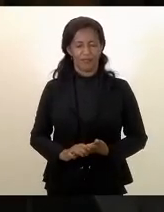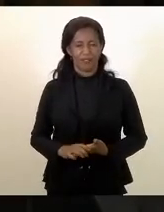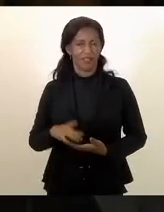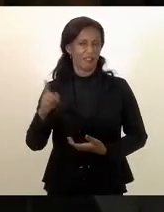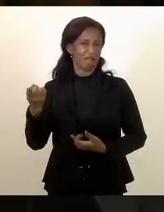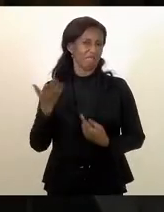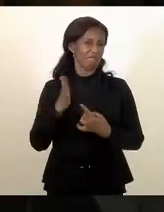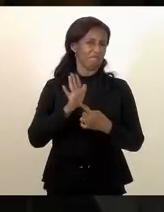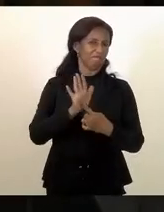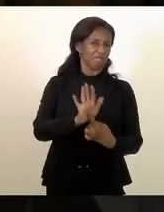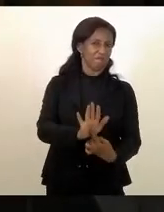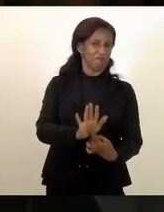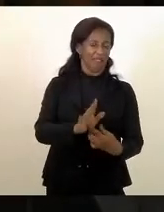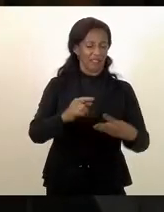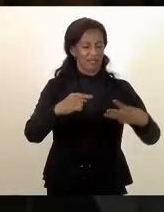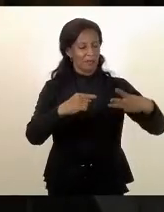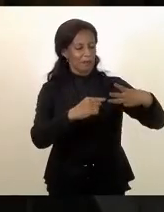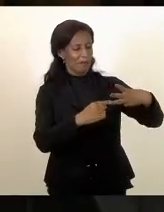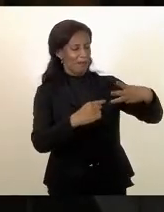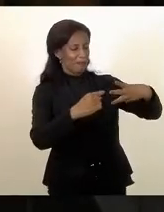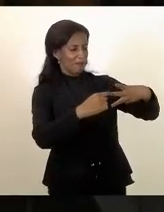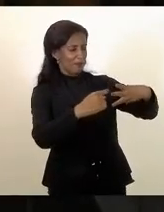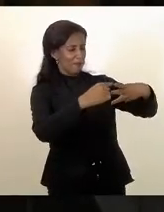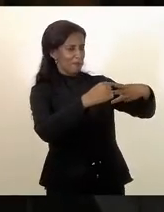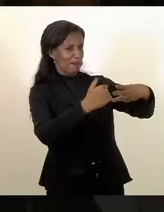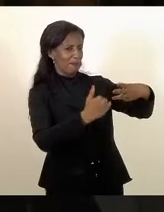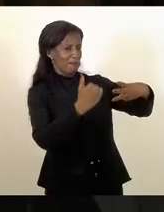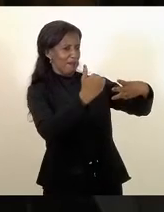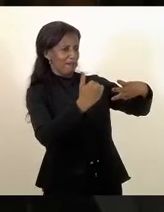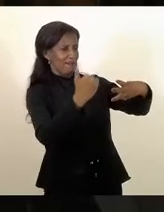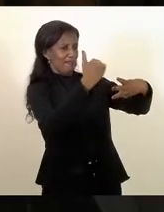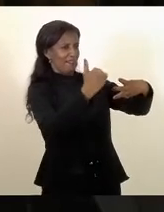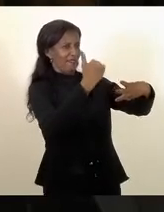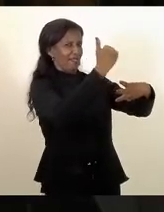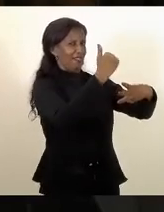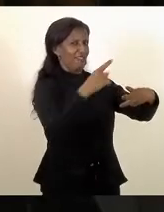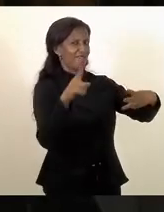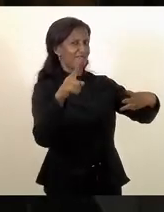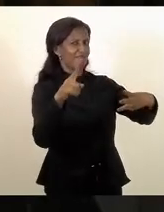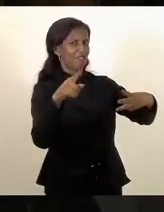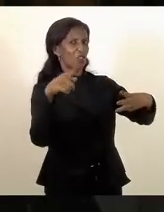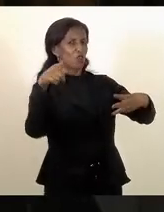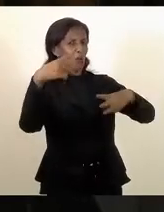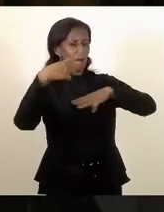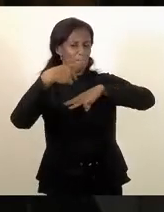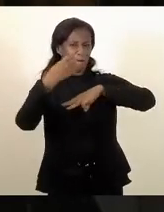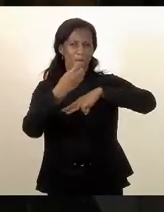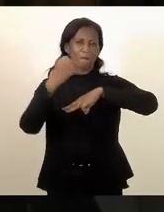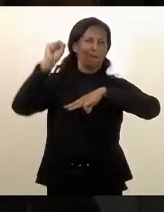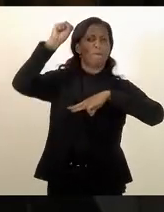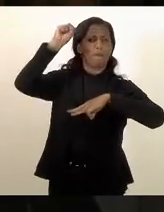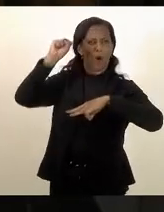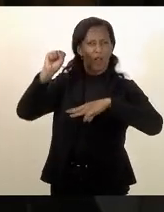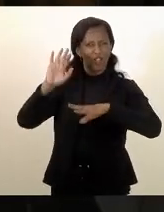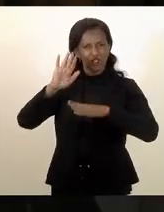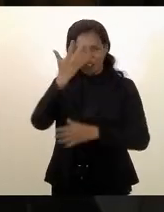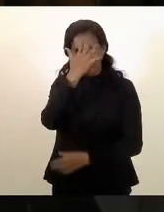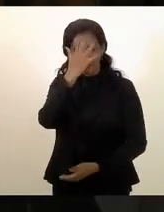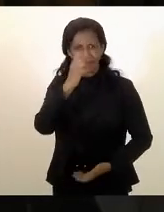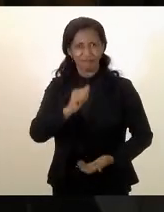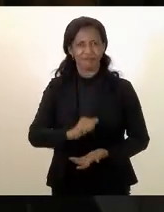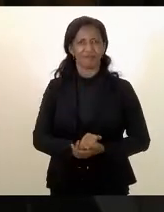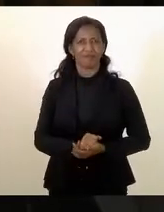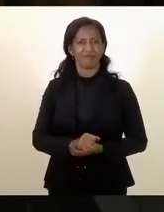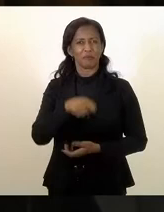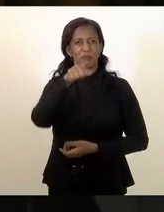mostrou em três níveis o senhor hoje tem o título de pós-doc em escola de samba